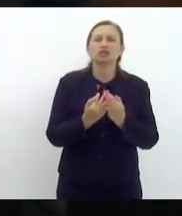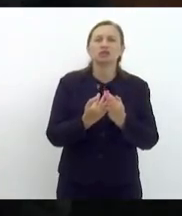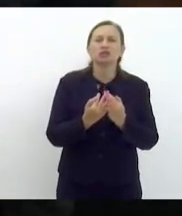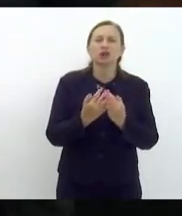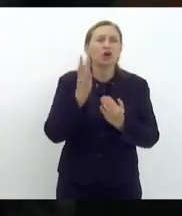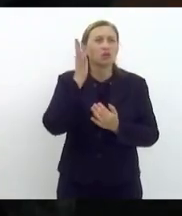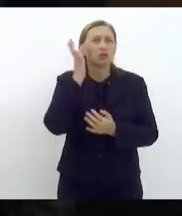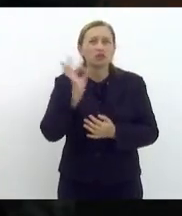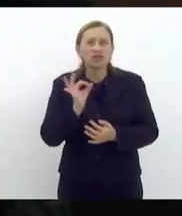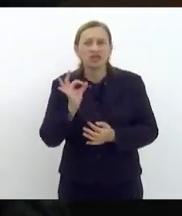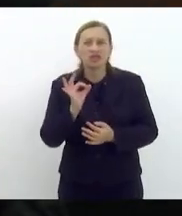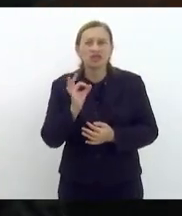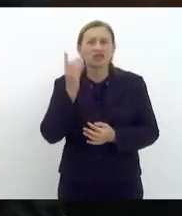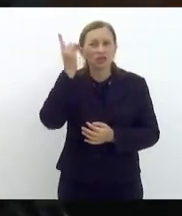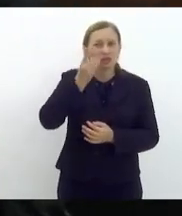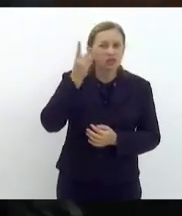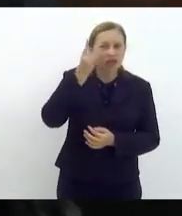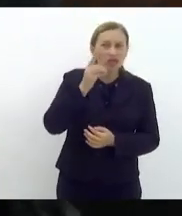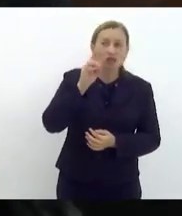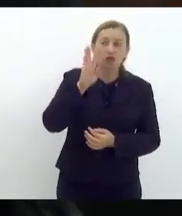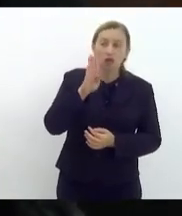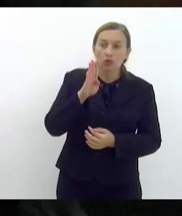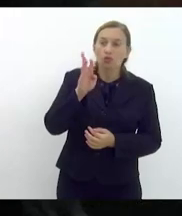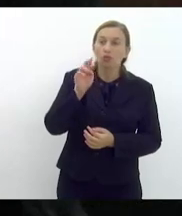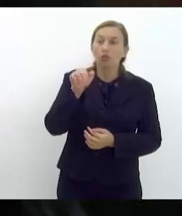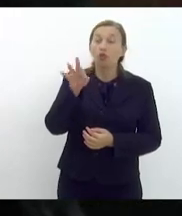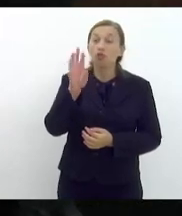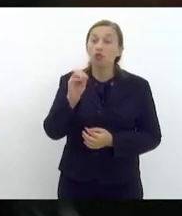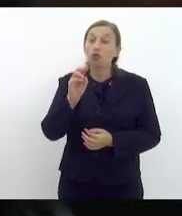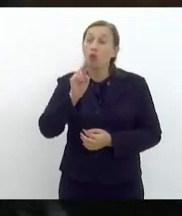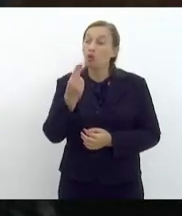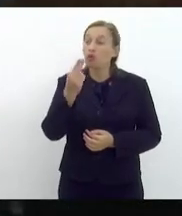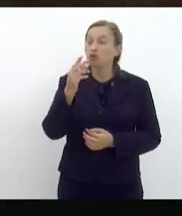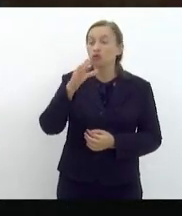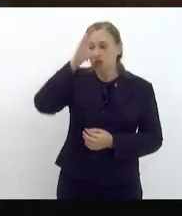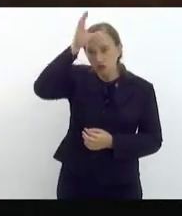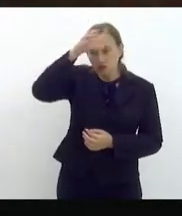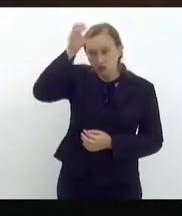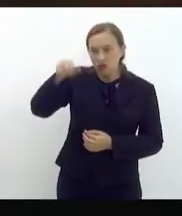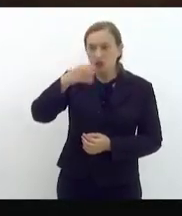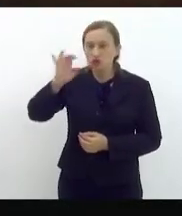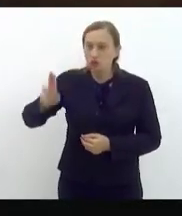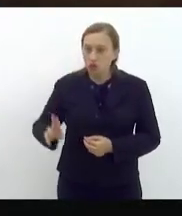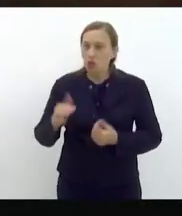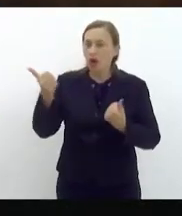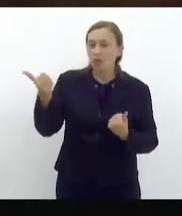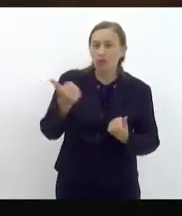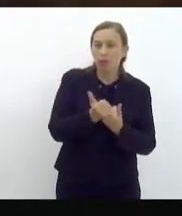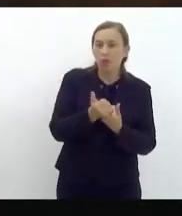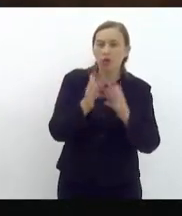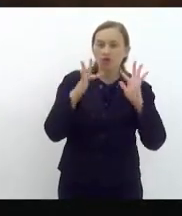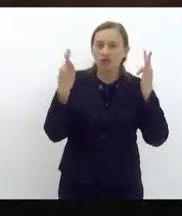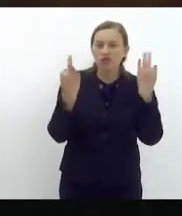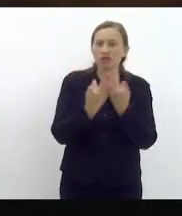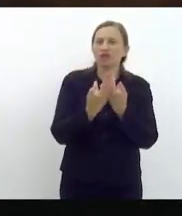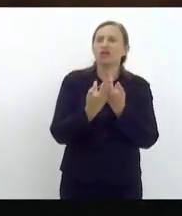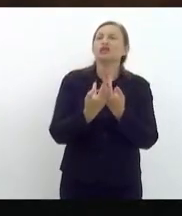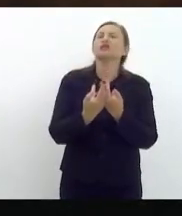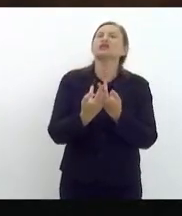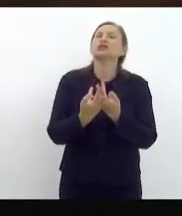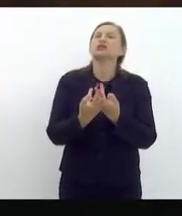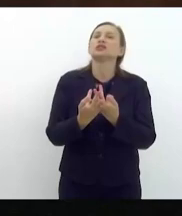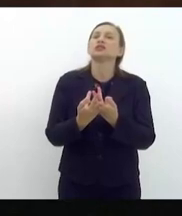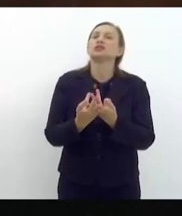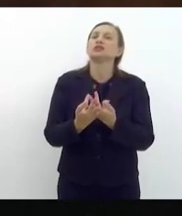eu não lembro se era do deputado Bruno ou da deputada Tia Ju, que tratava de apoio aos familiares que se encontravam em situação